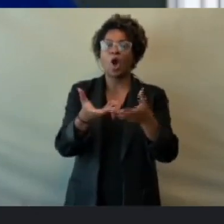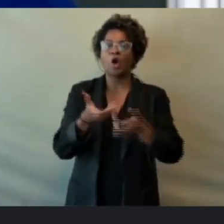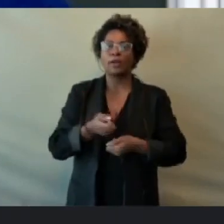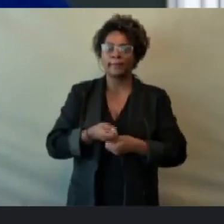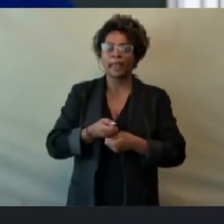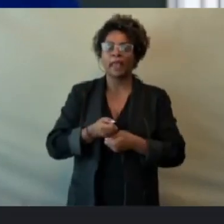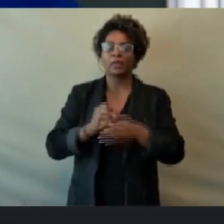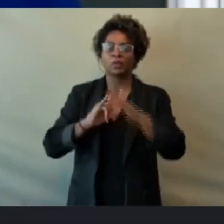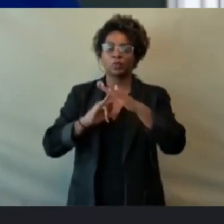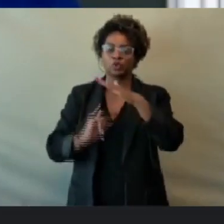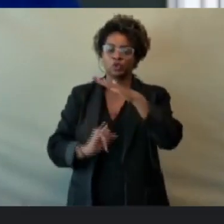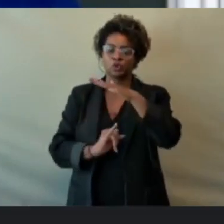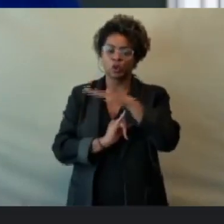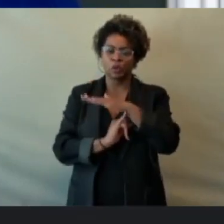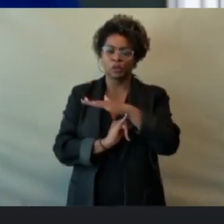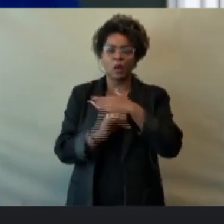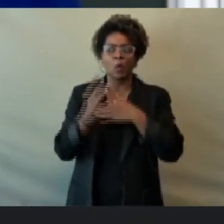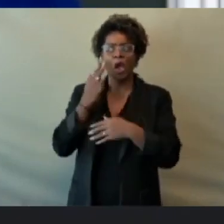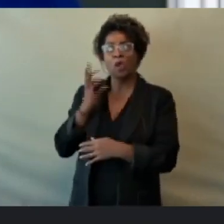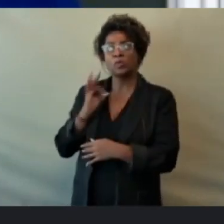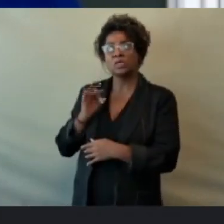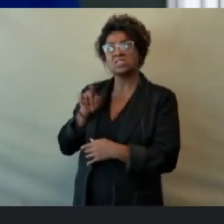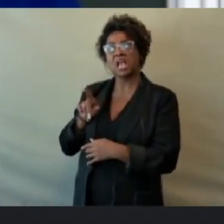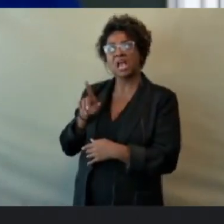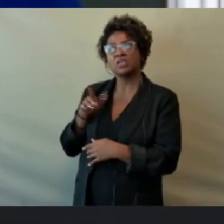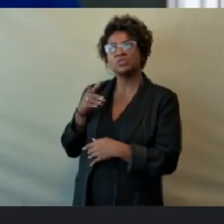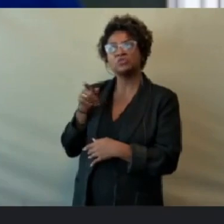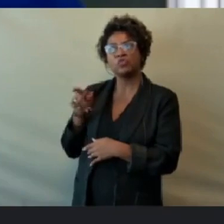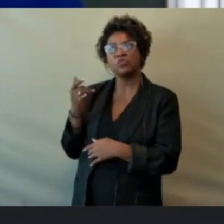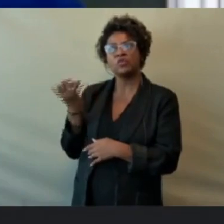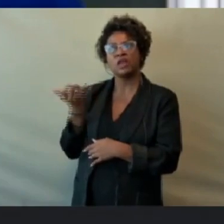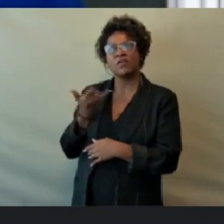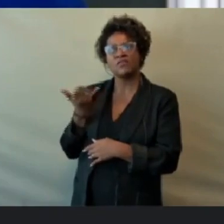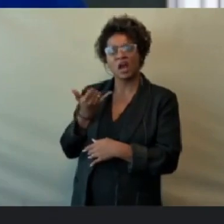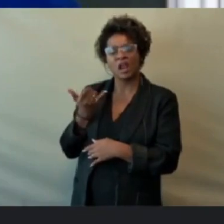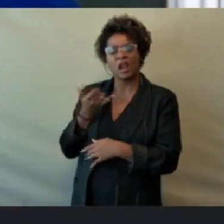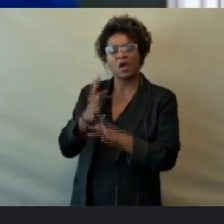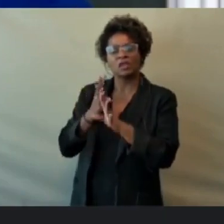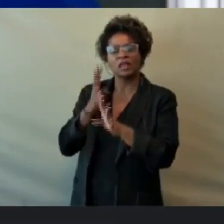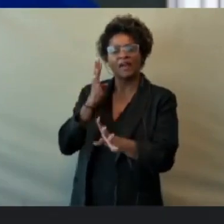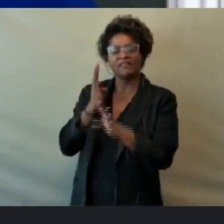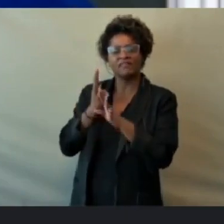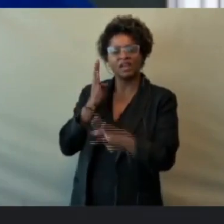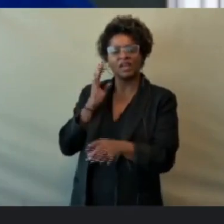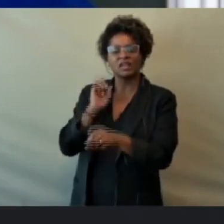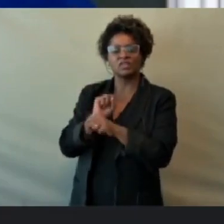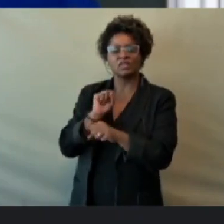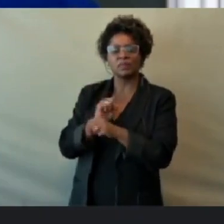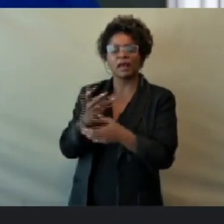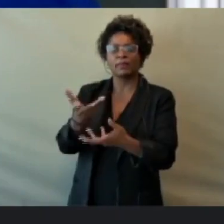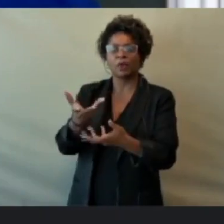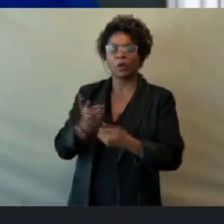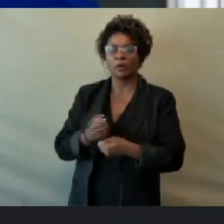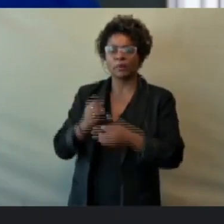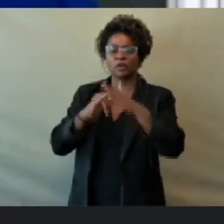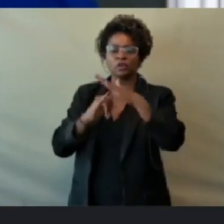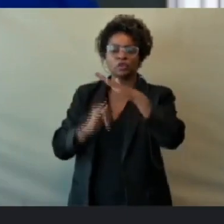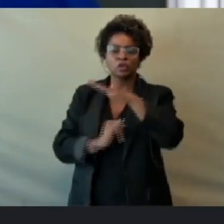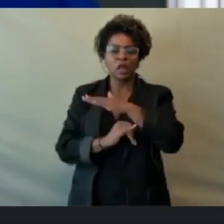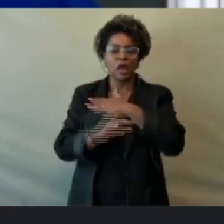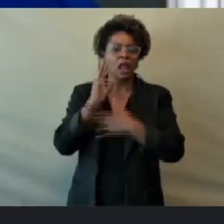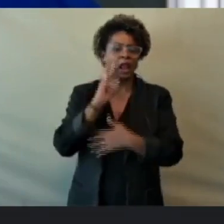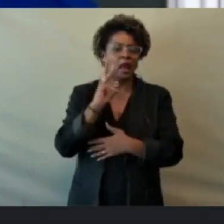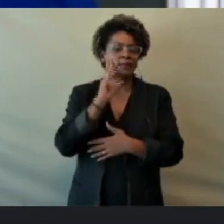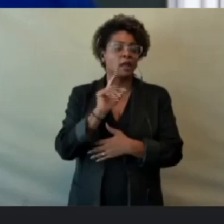o senhor estava tocando nesse ponto de uma fila de espera por acolhimento institucional lembrando que o acolhimento institucional ele vem